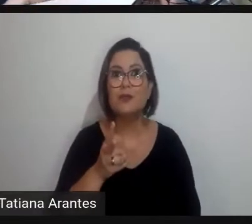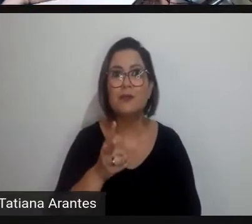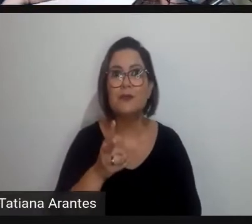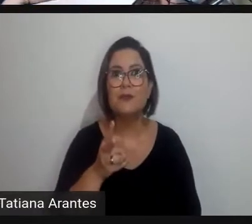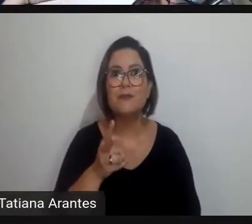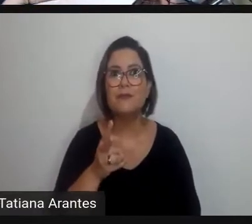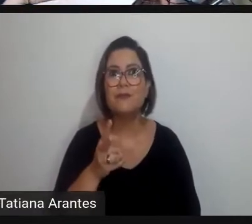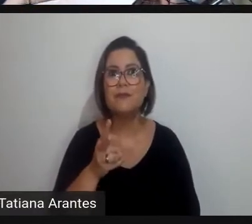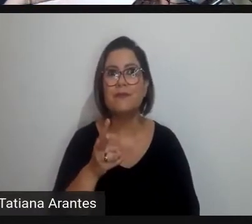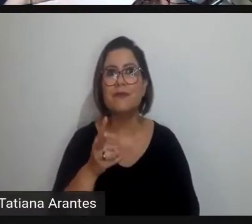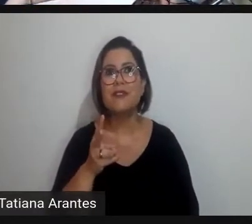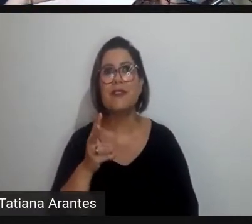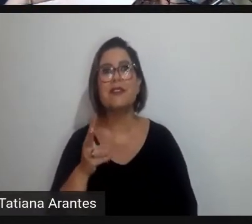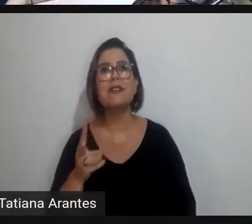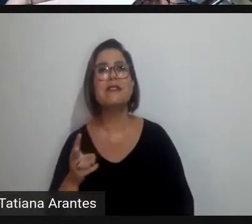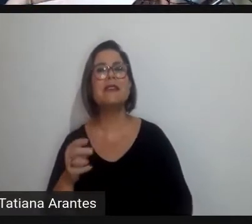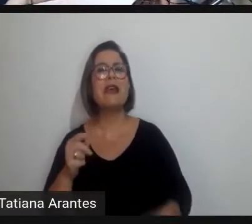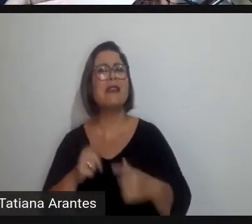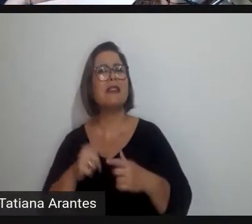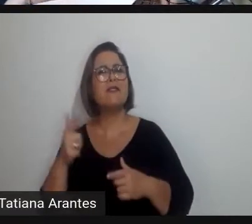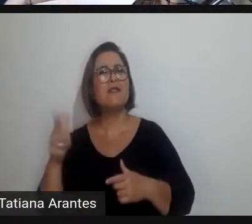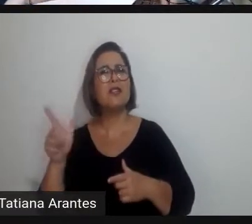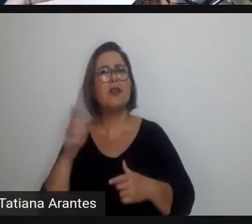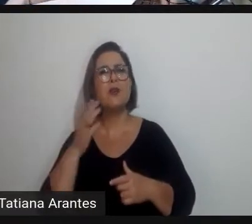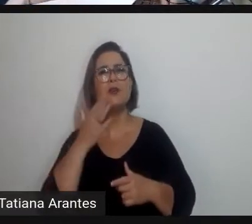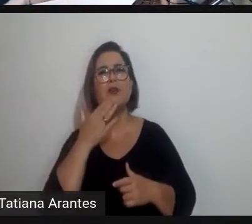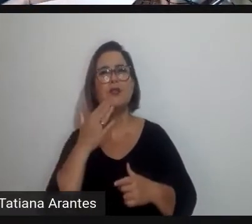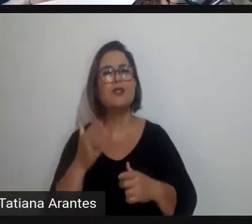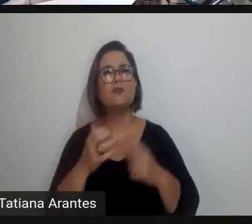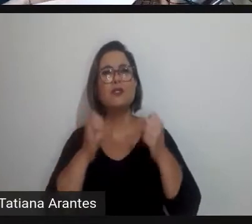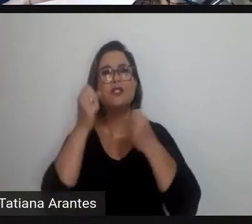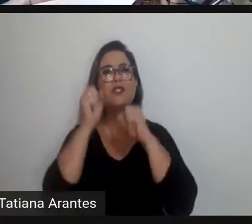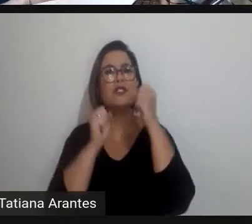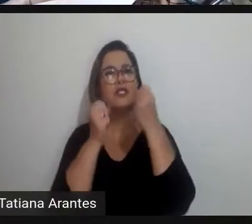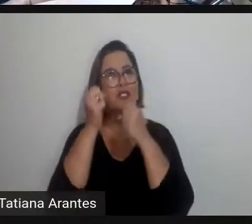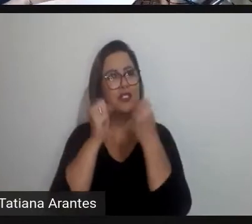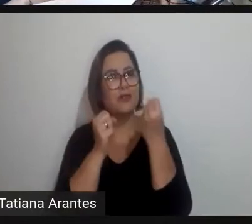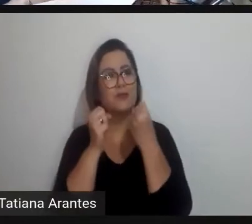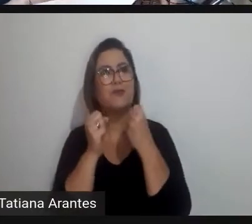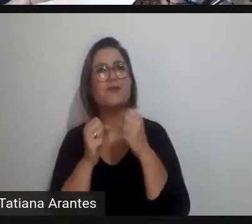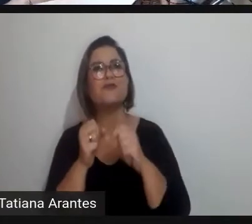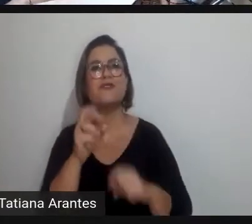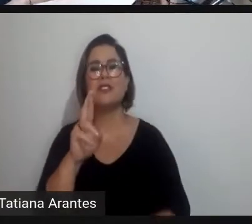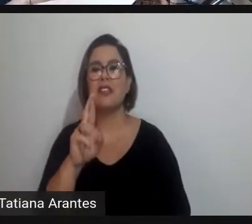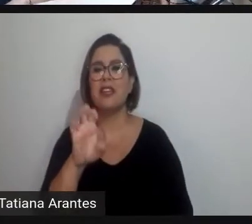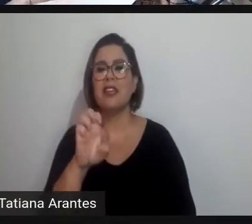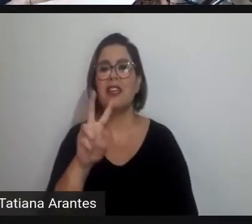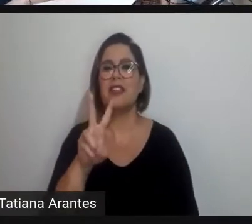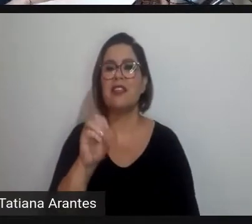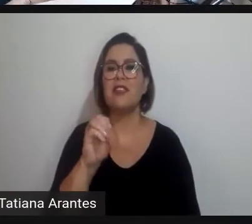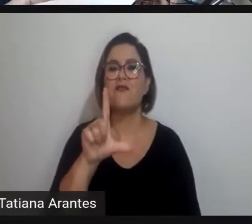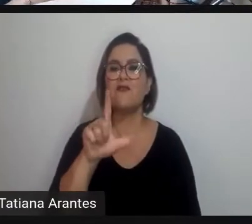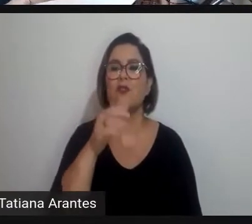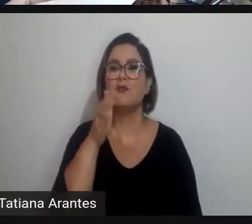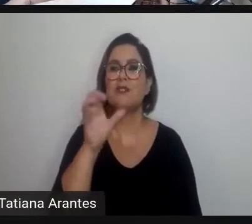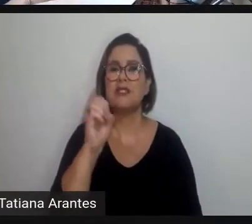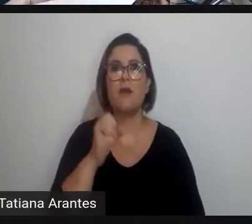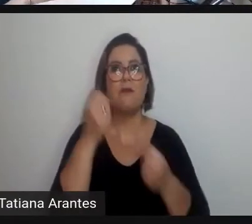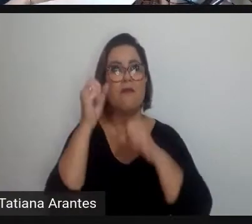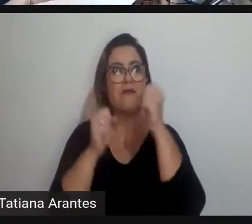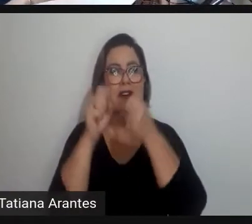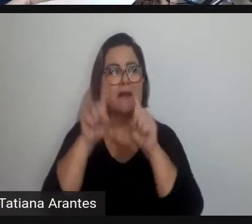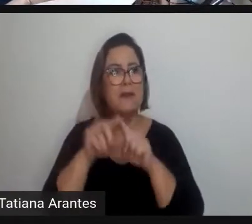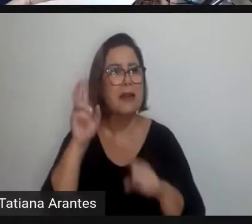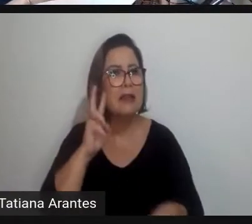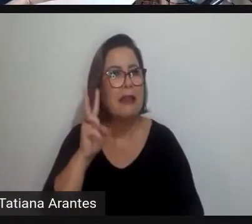veio outra segunda Revolução Industrial, foi quando houve a produção do aço, da máquina